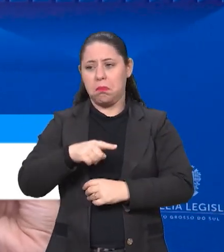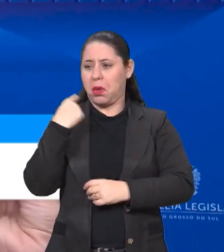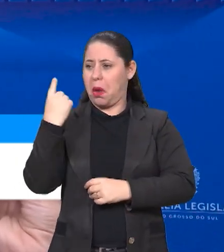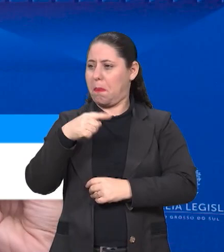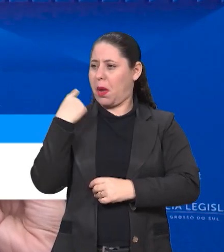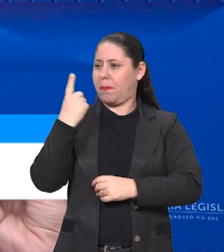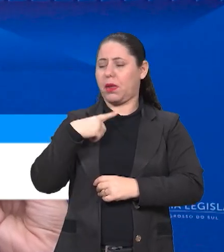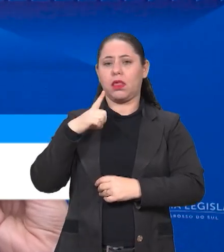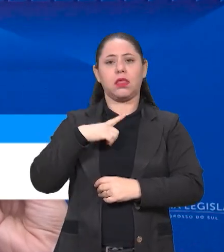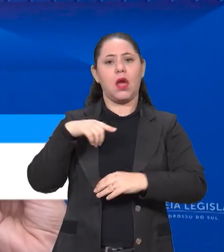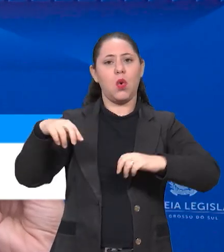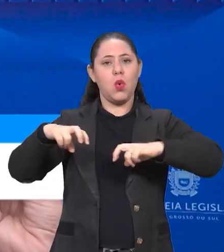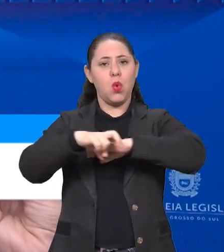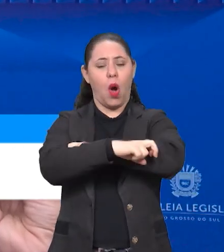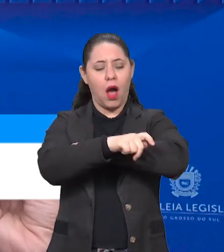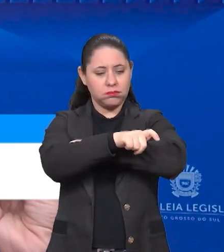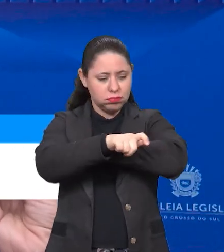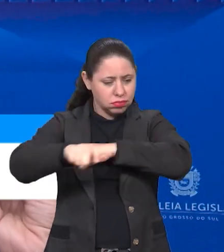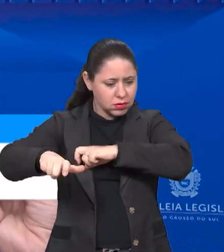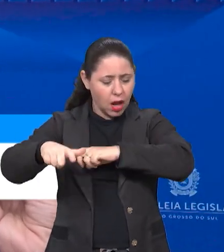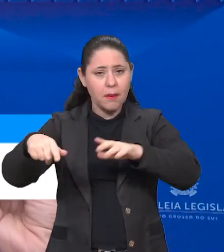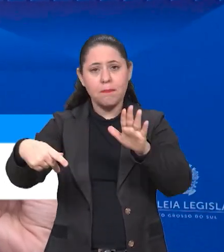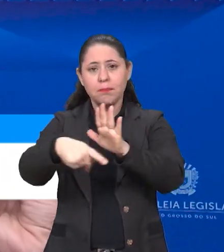nessa rodovia, temos trechos que são